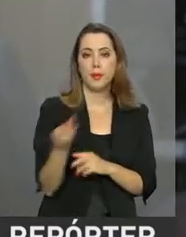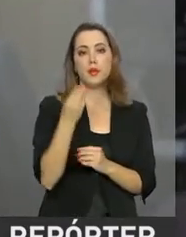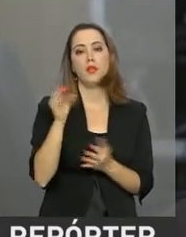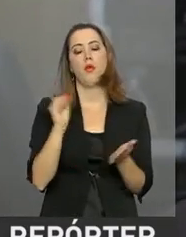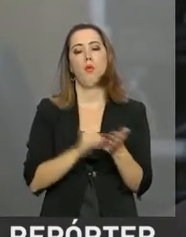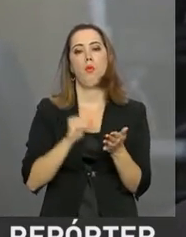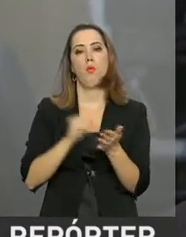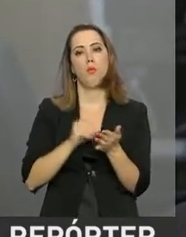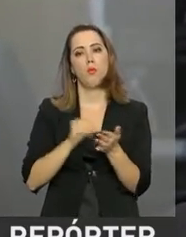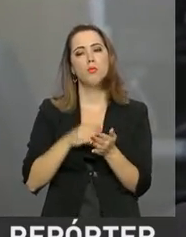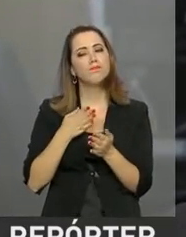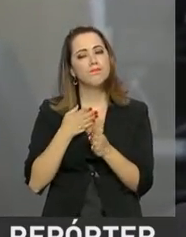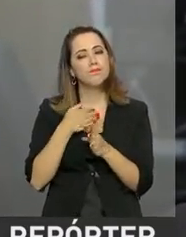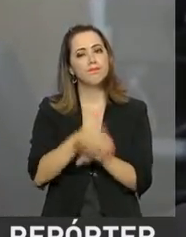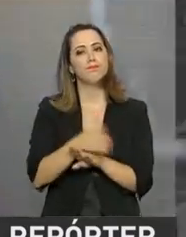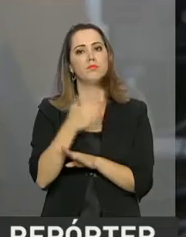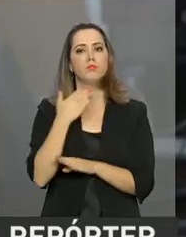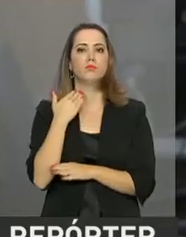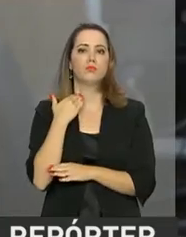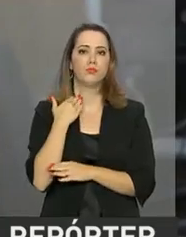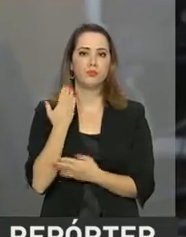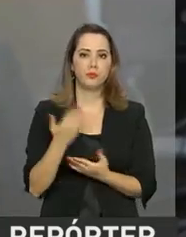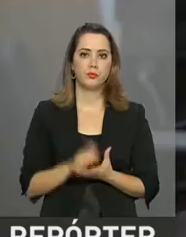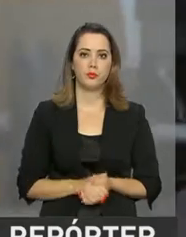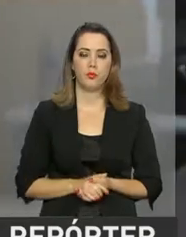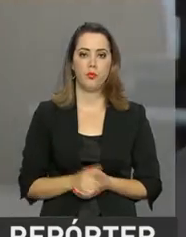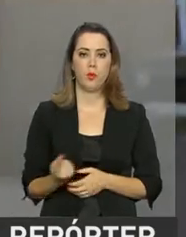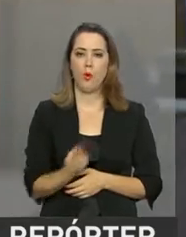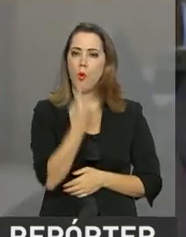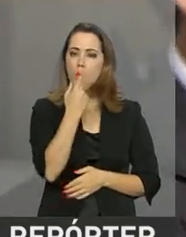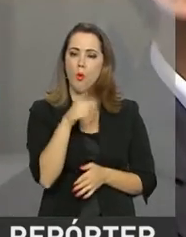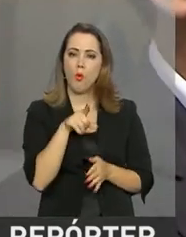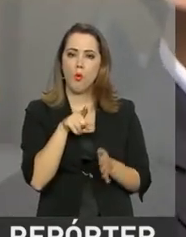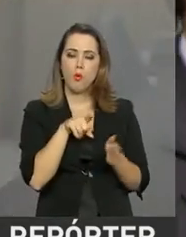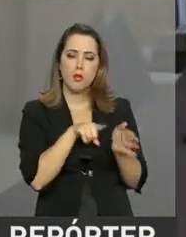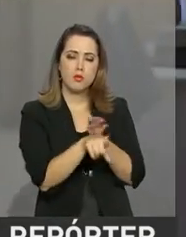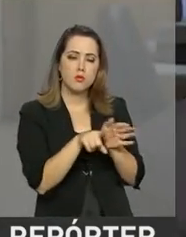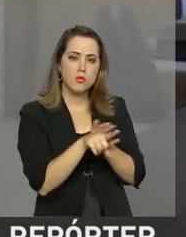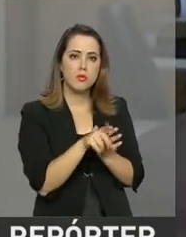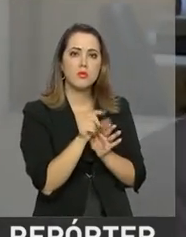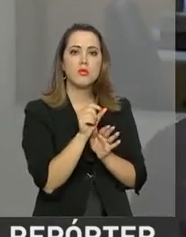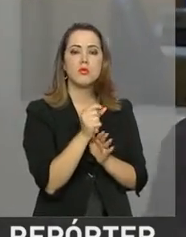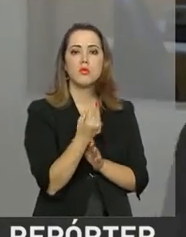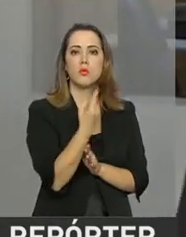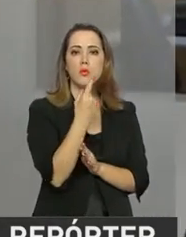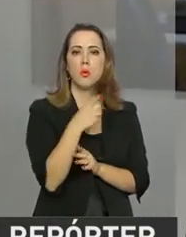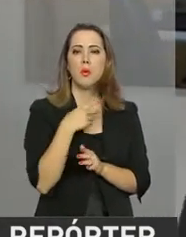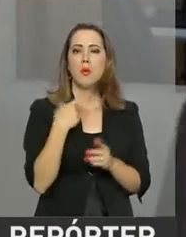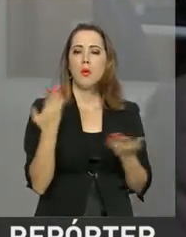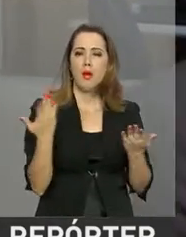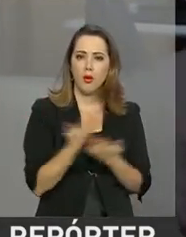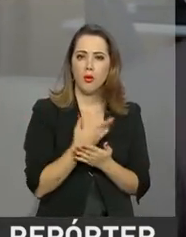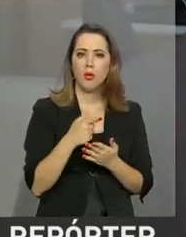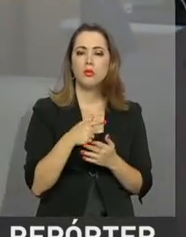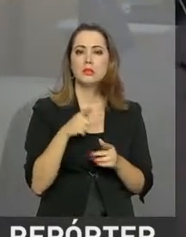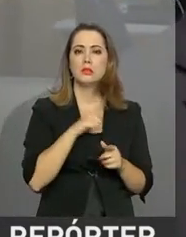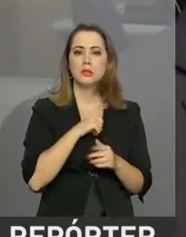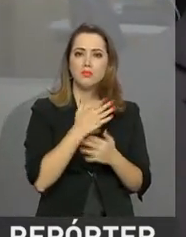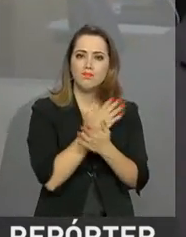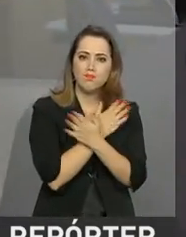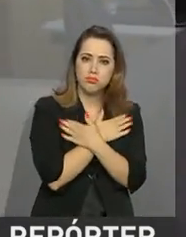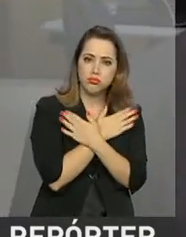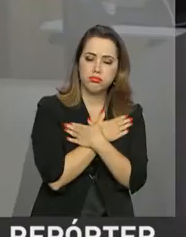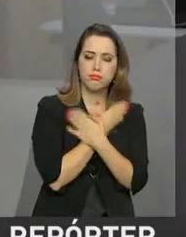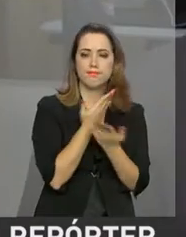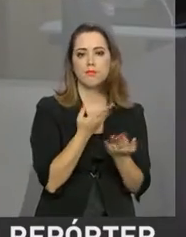compareceram nas agências agora uma das questões problemáticas da atualidade a questão do desemprego no país como o